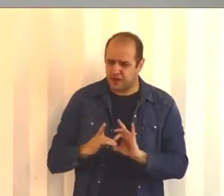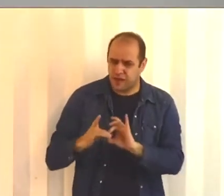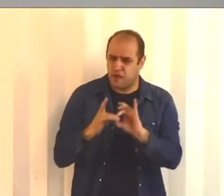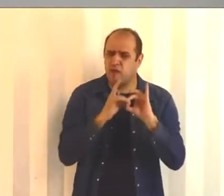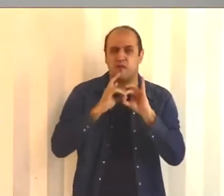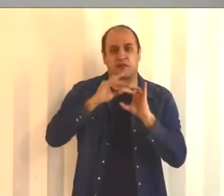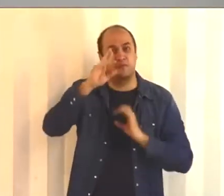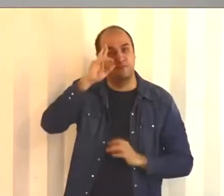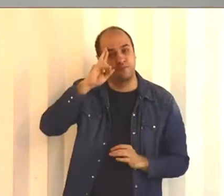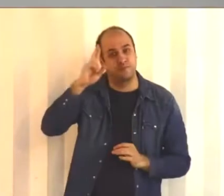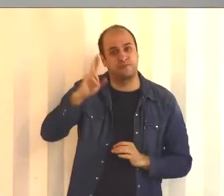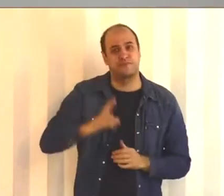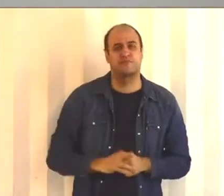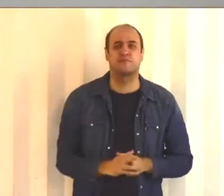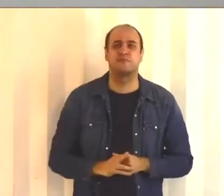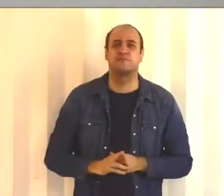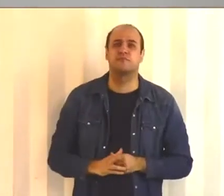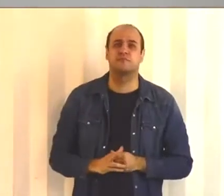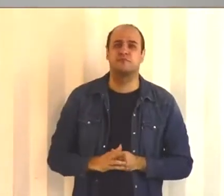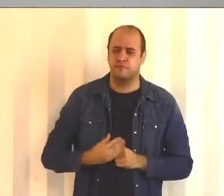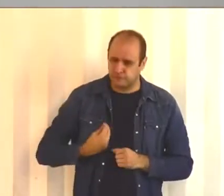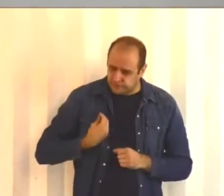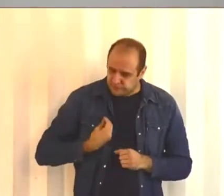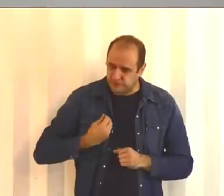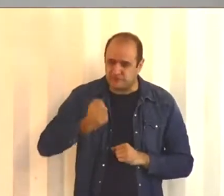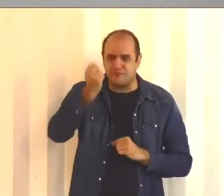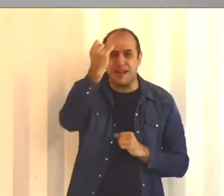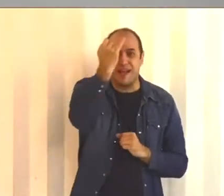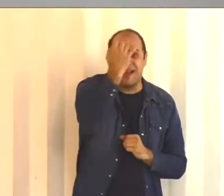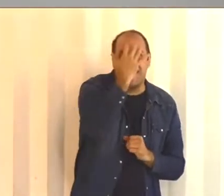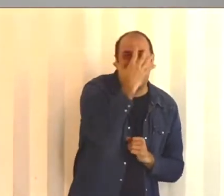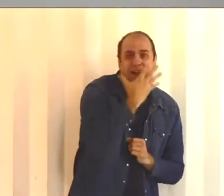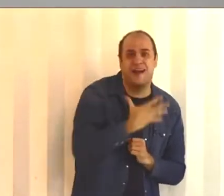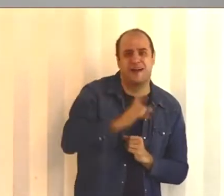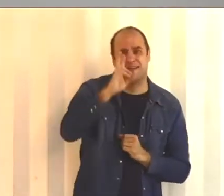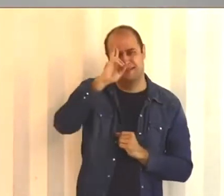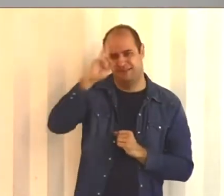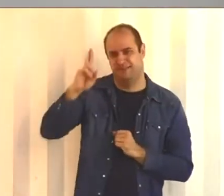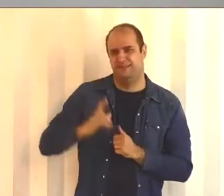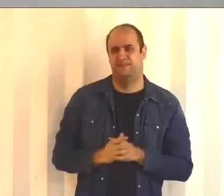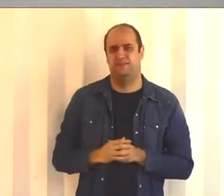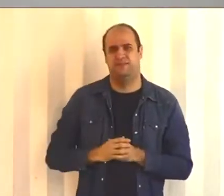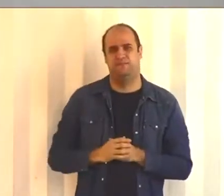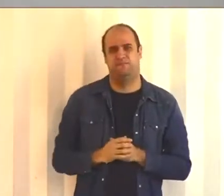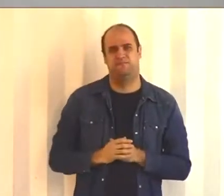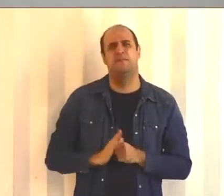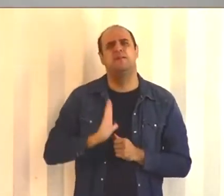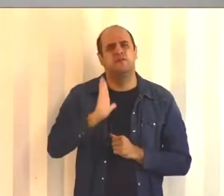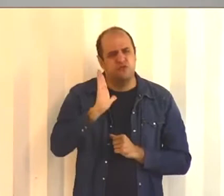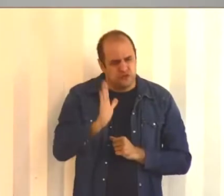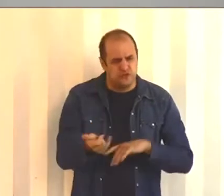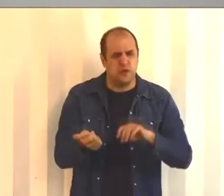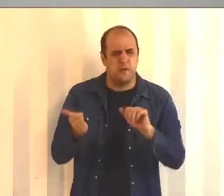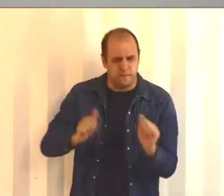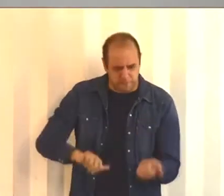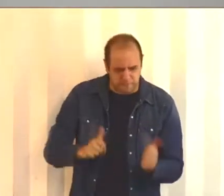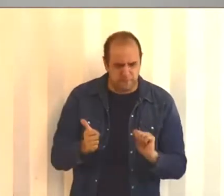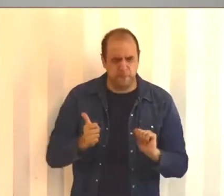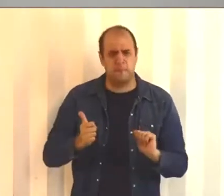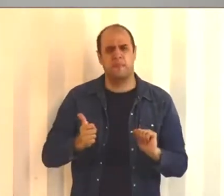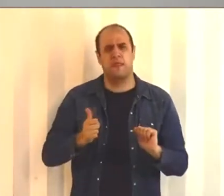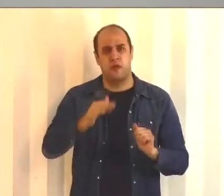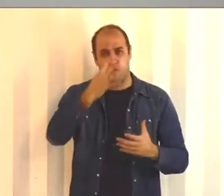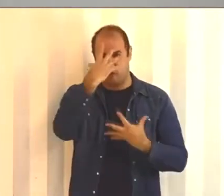com o Senhor, vocês vivem nos meios de graça do Senhor. Vocês já foram batizados, professaram a